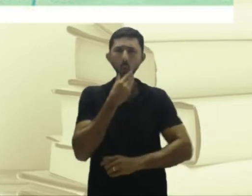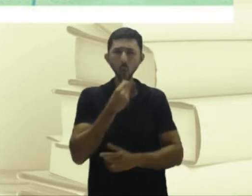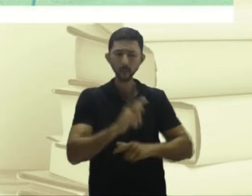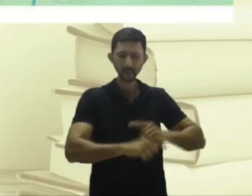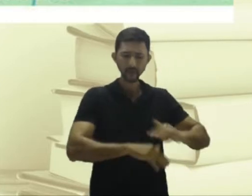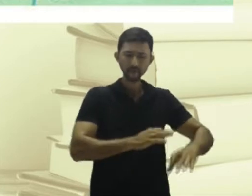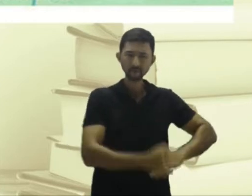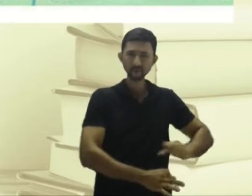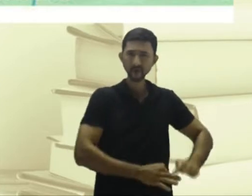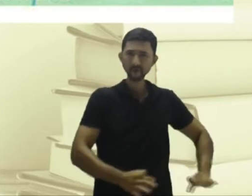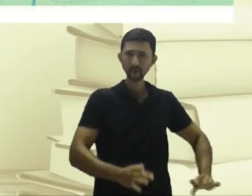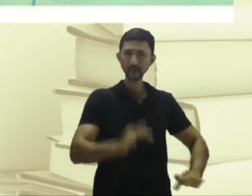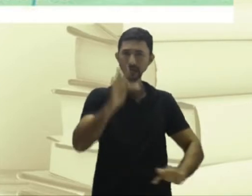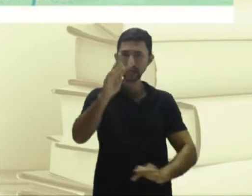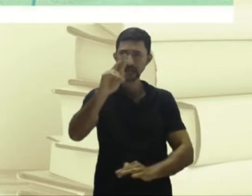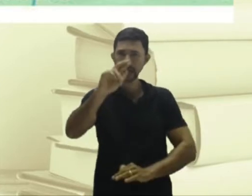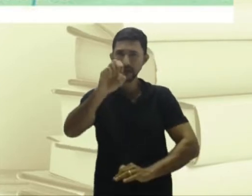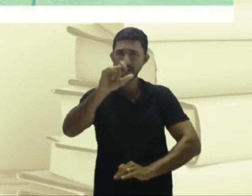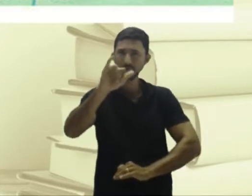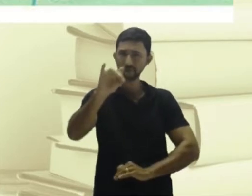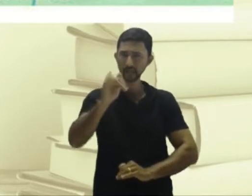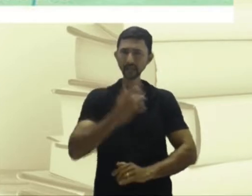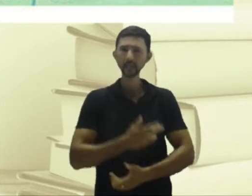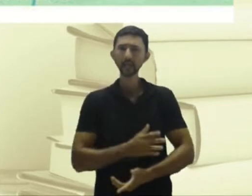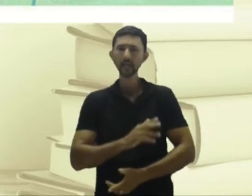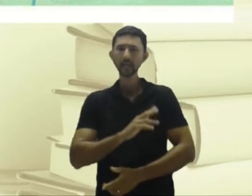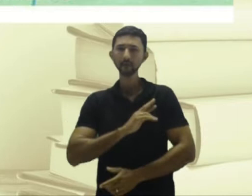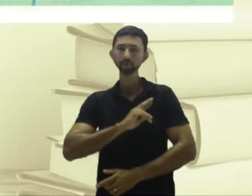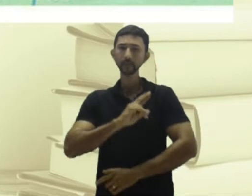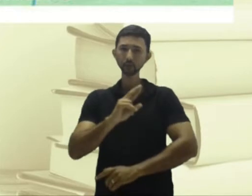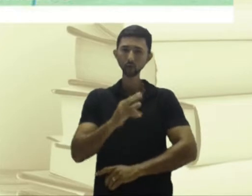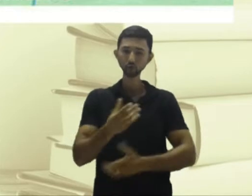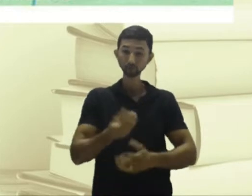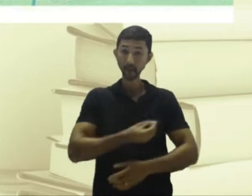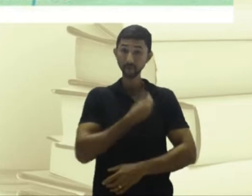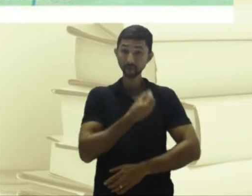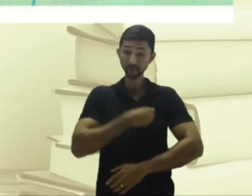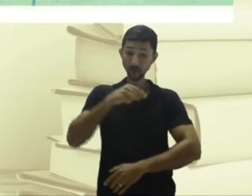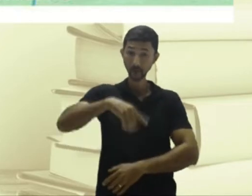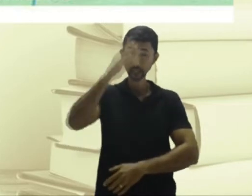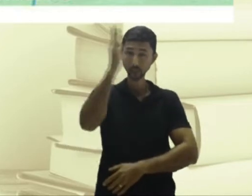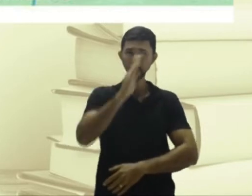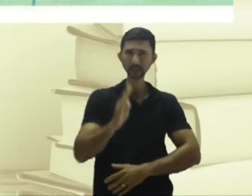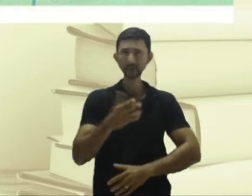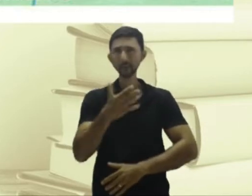do Salvador. Foi um religioso, um jesuíta, que viveu aqui no Brasil entre